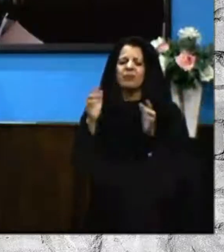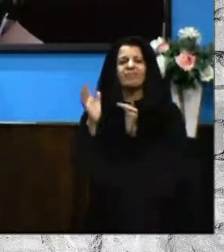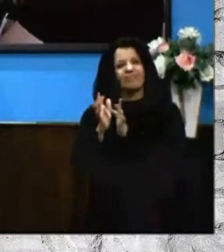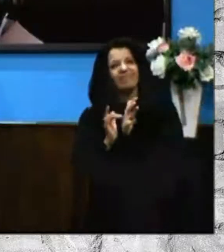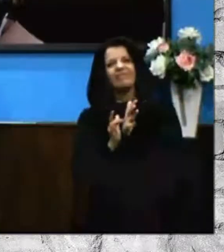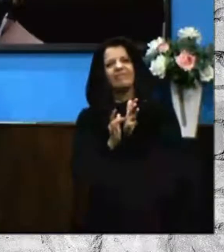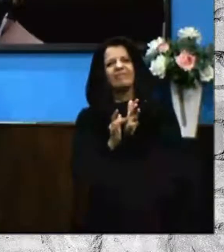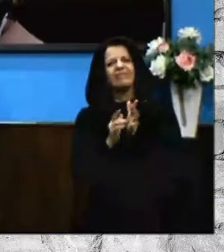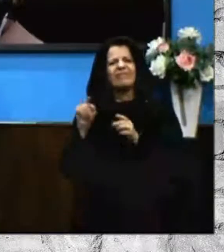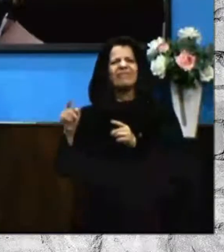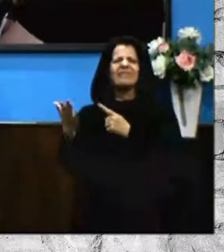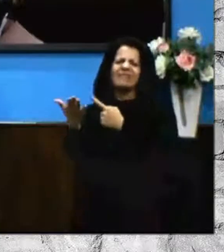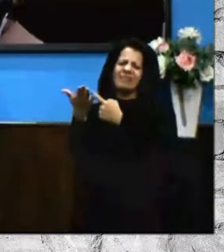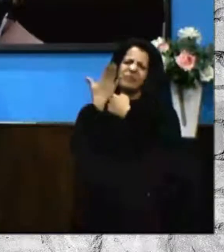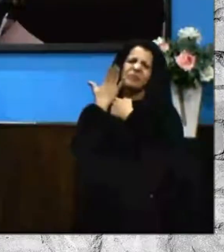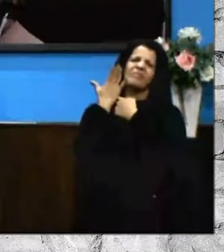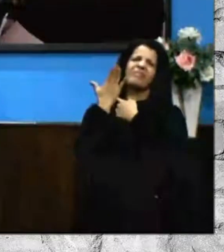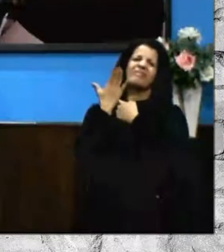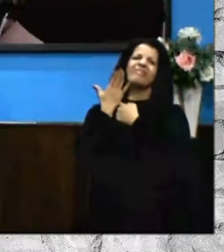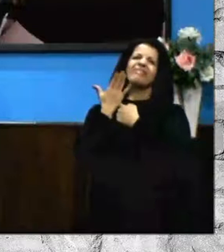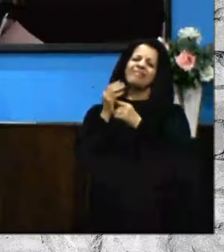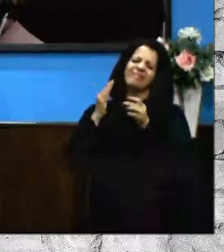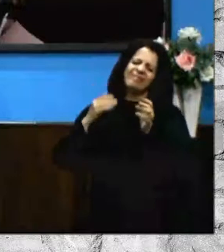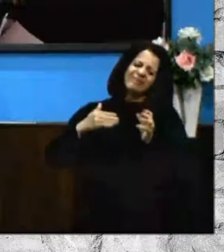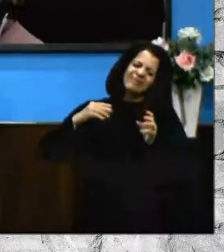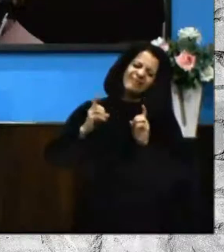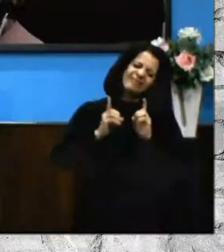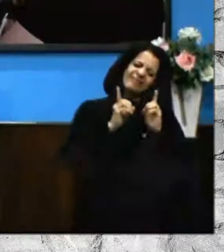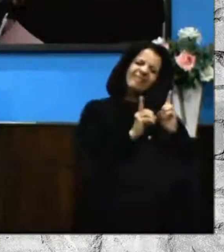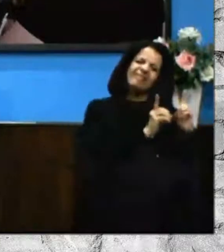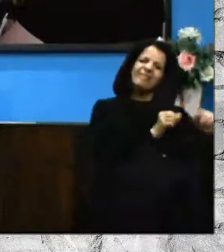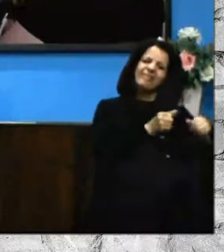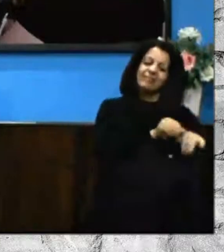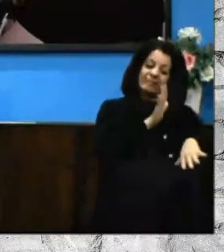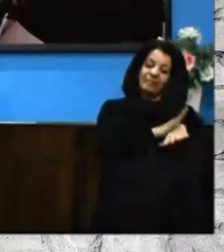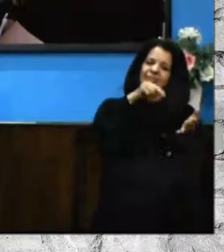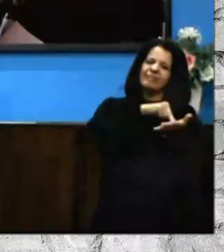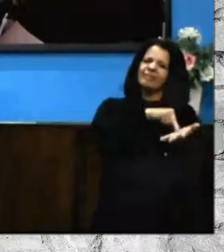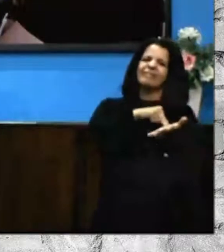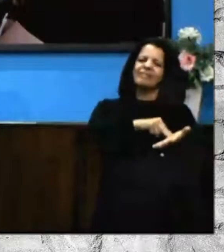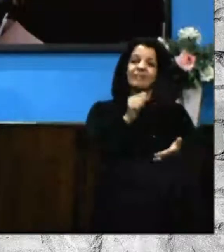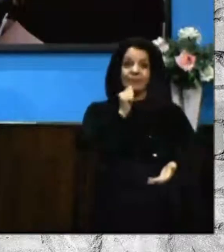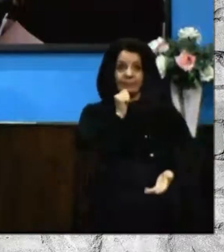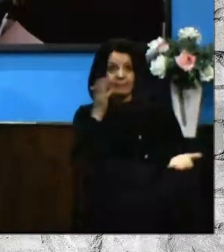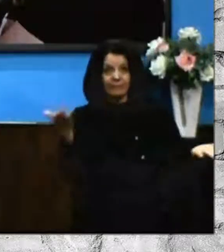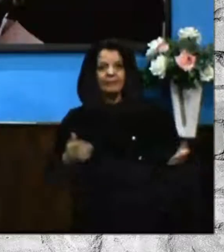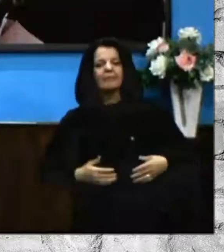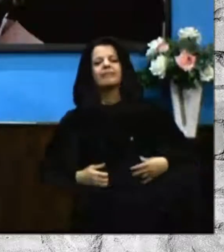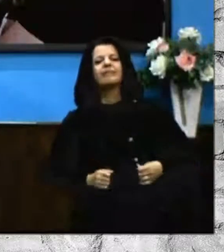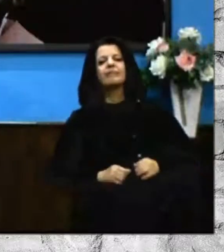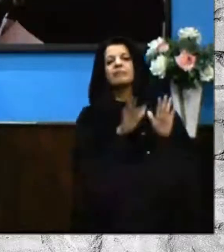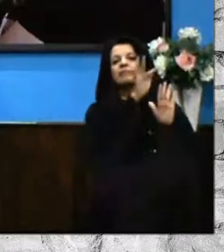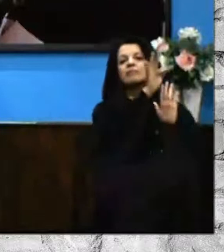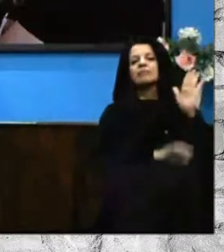nos ajude nessa trajetória a sermos mais firmes ainda. Notemos o texto, em